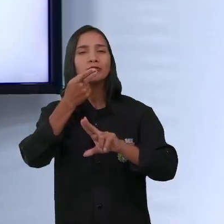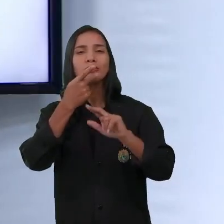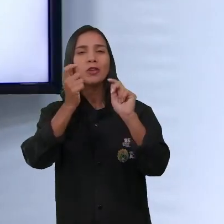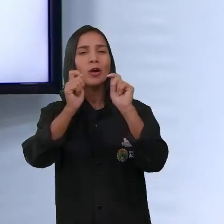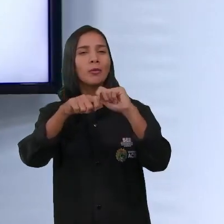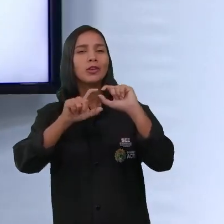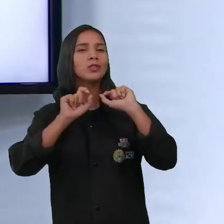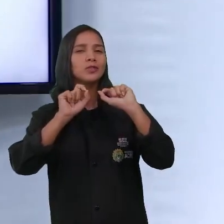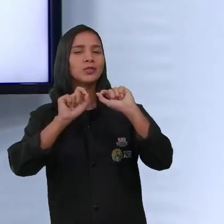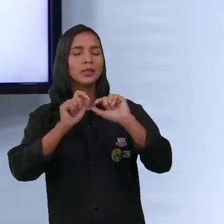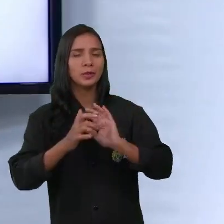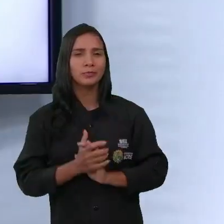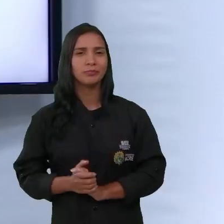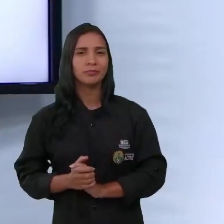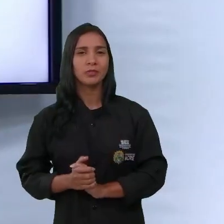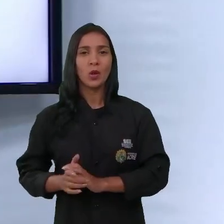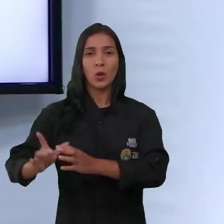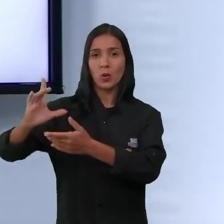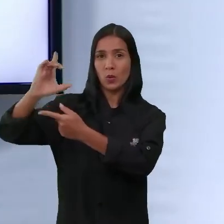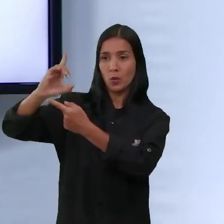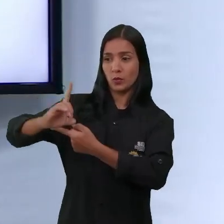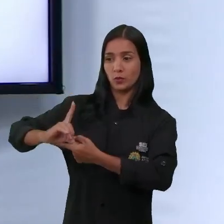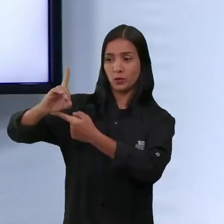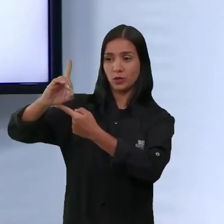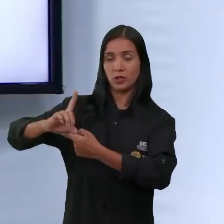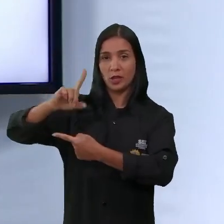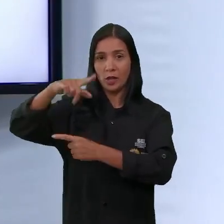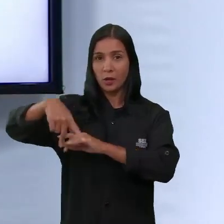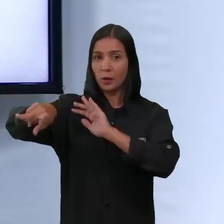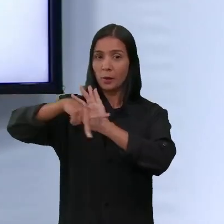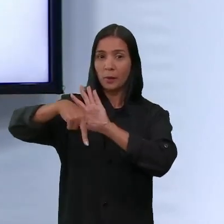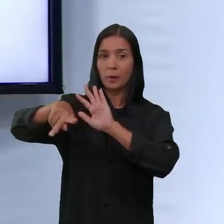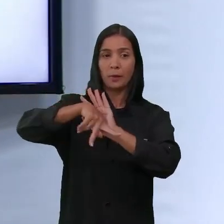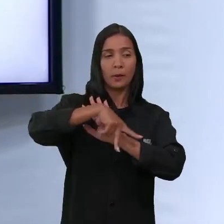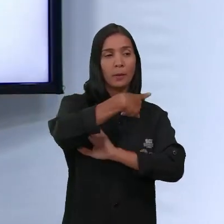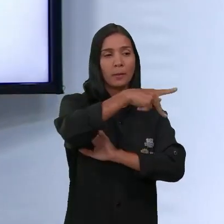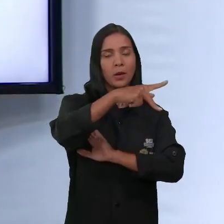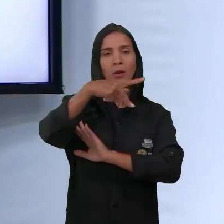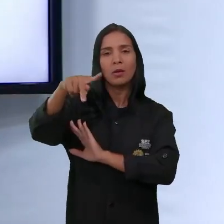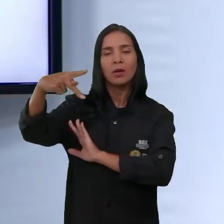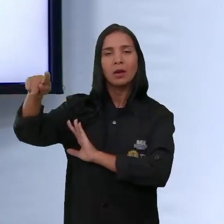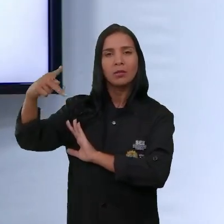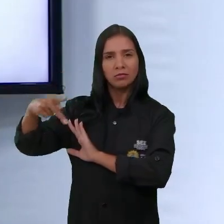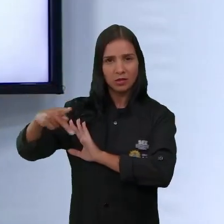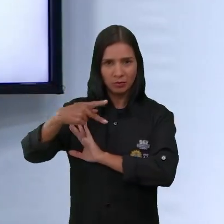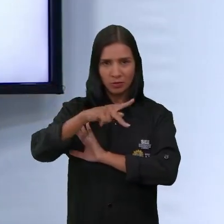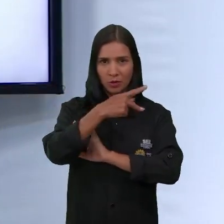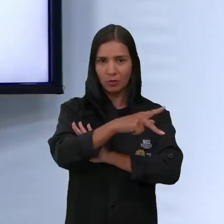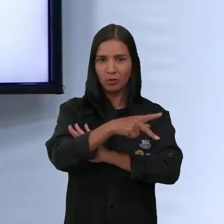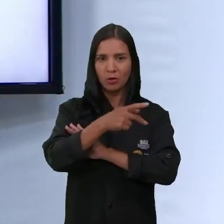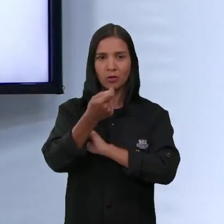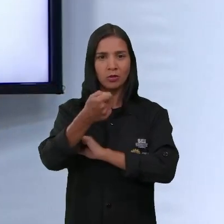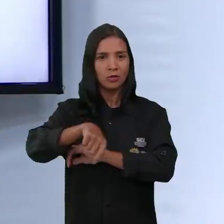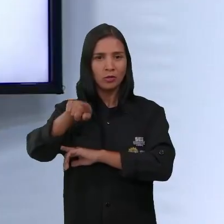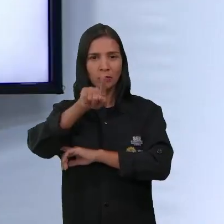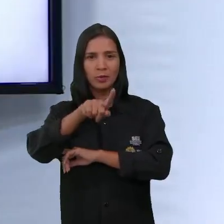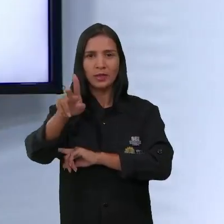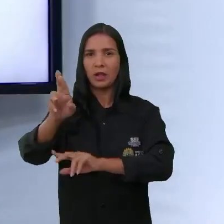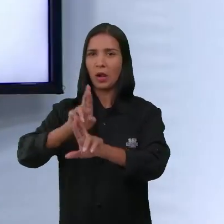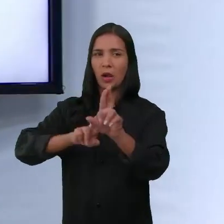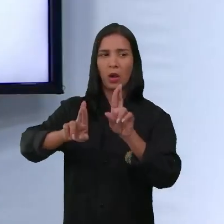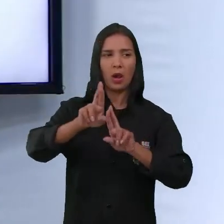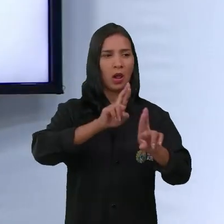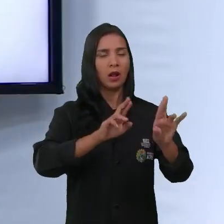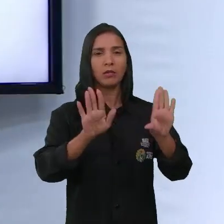o direito, ele é inerente à convivência social. Conforme eu também afirmei anteriormente,